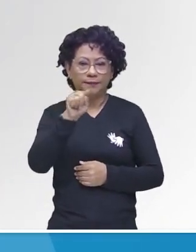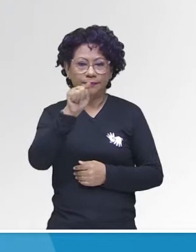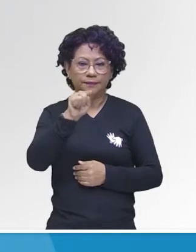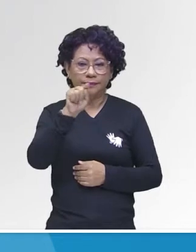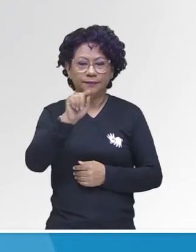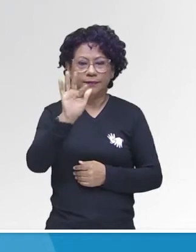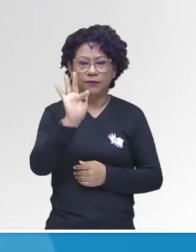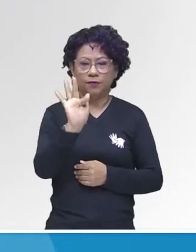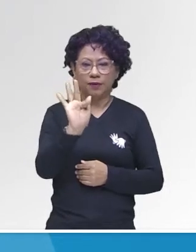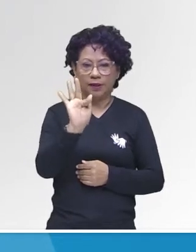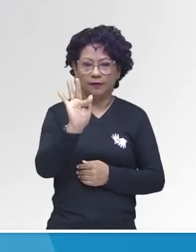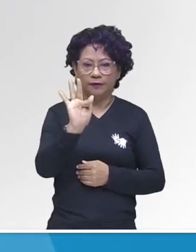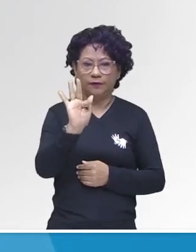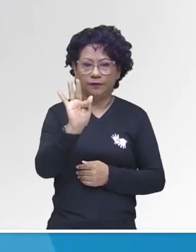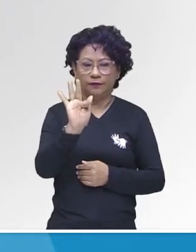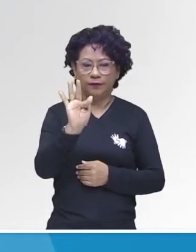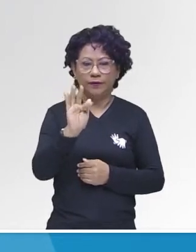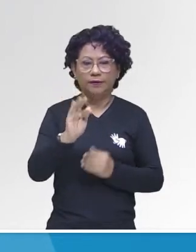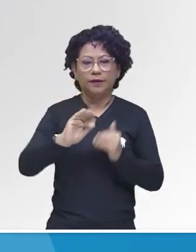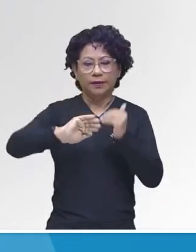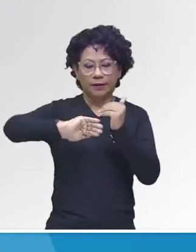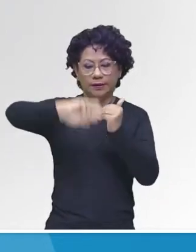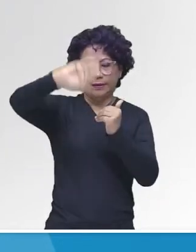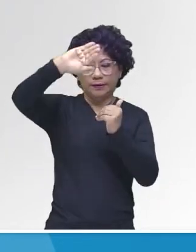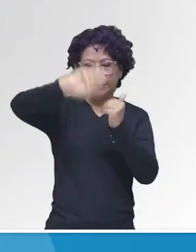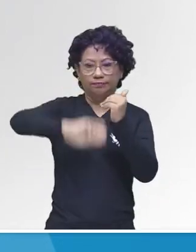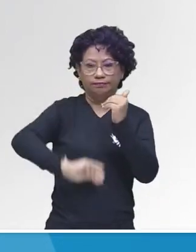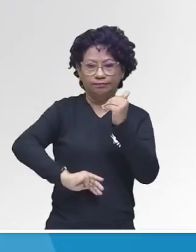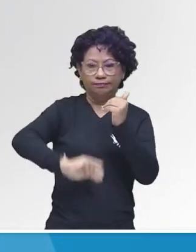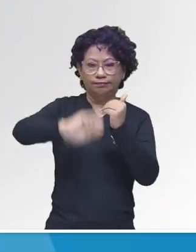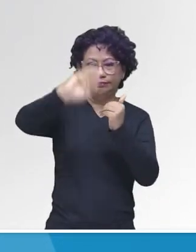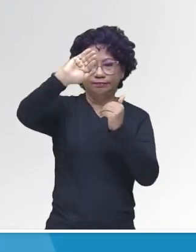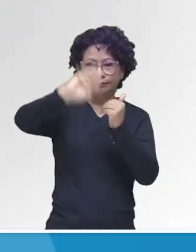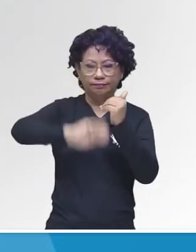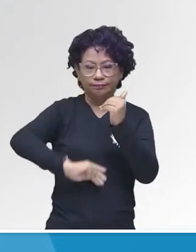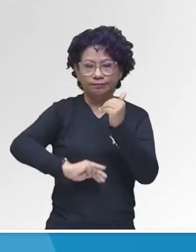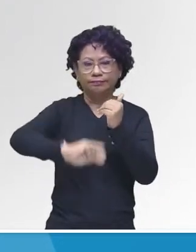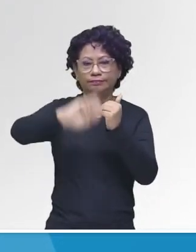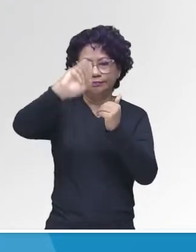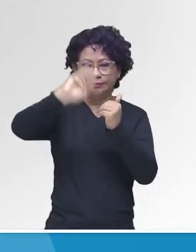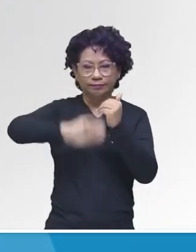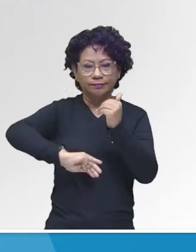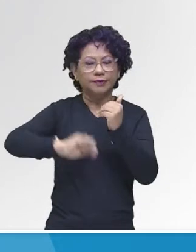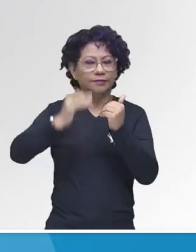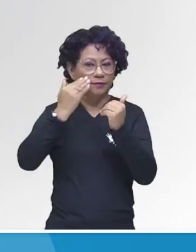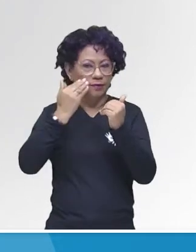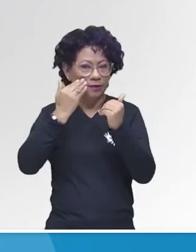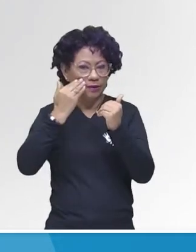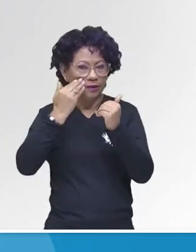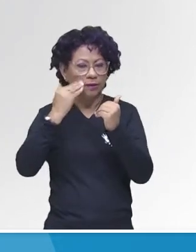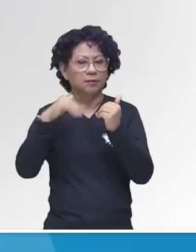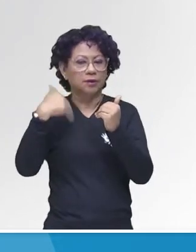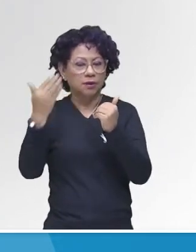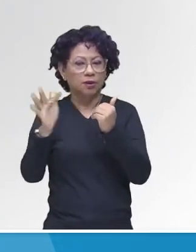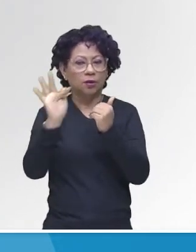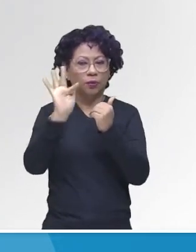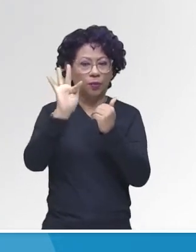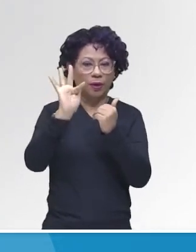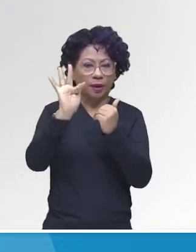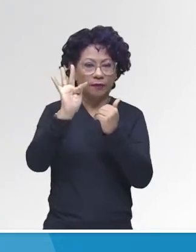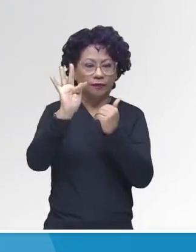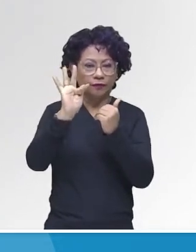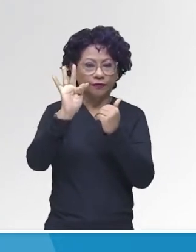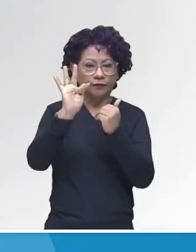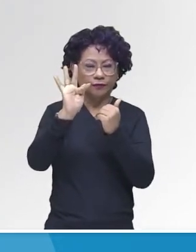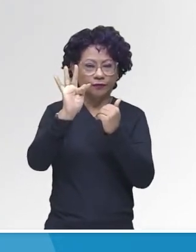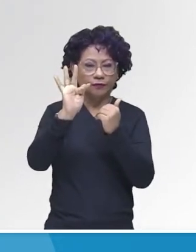F, ele está contido aqui no plano beta, que é esse vertical, tá? Então, para ele, nós utilizamos a